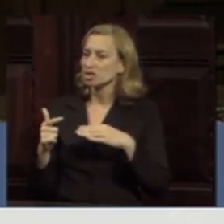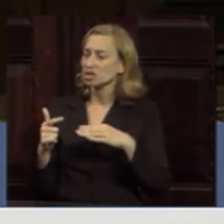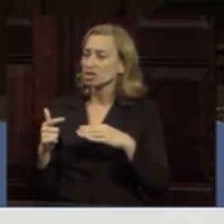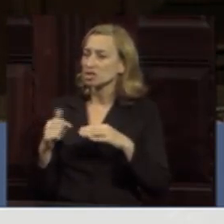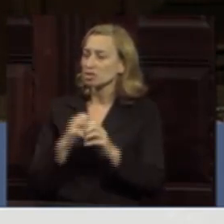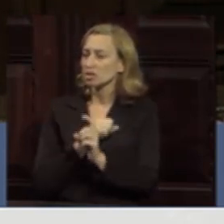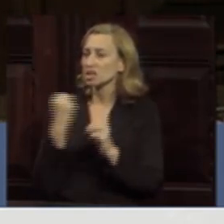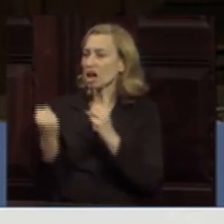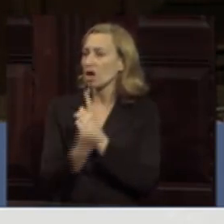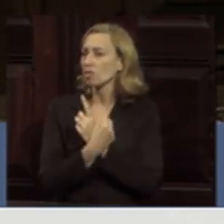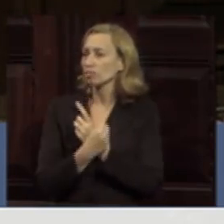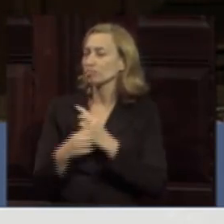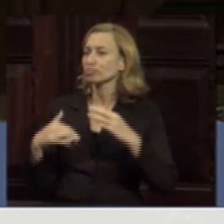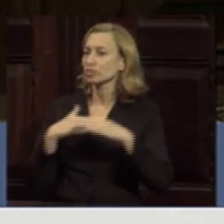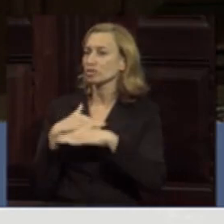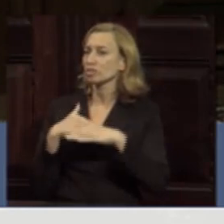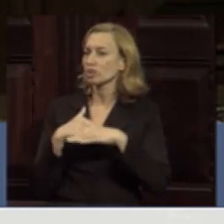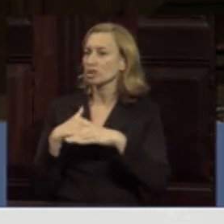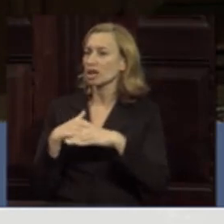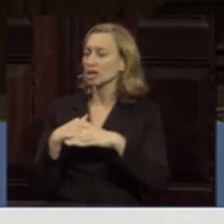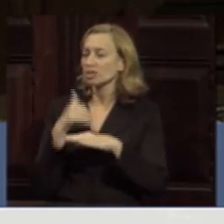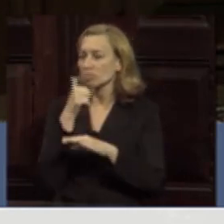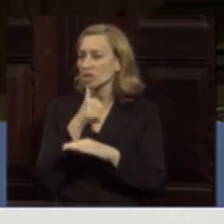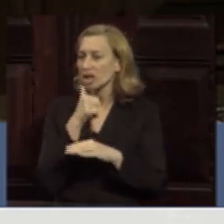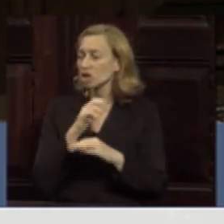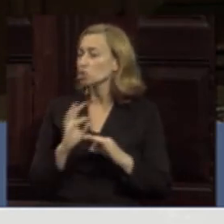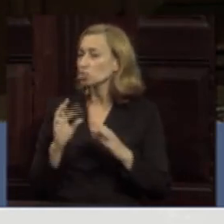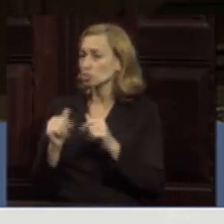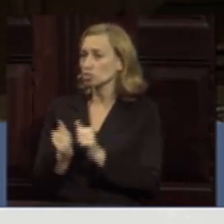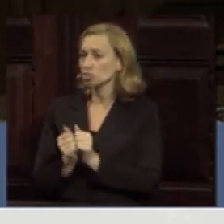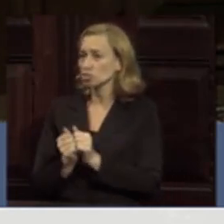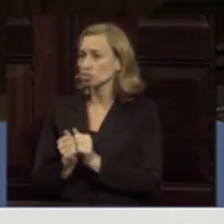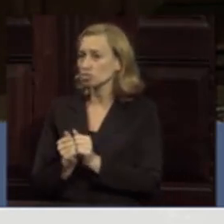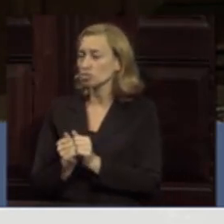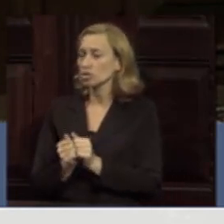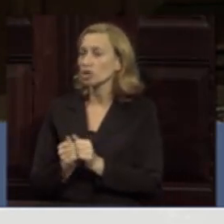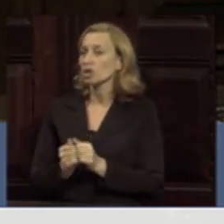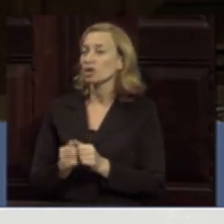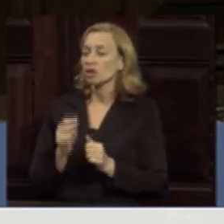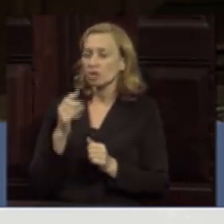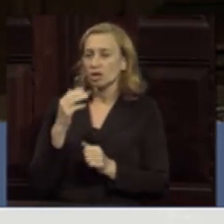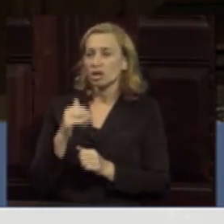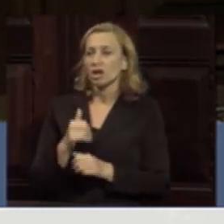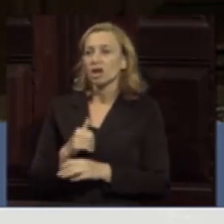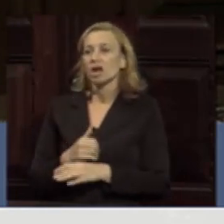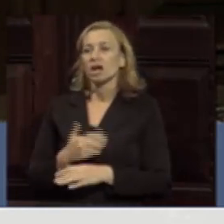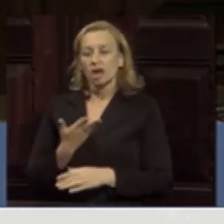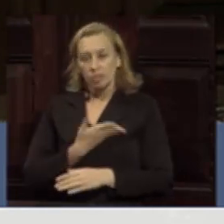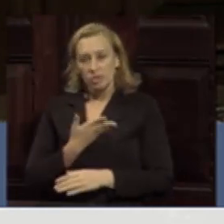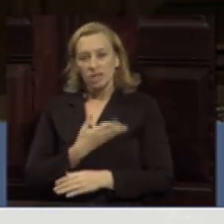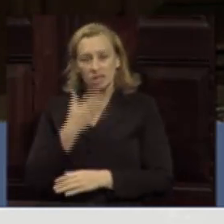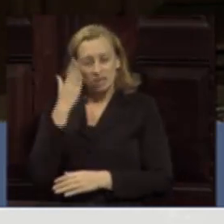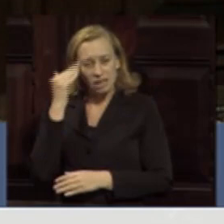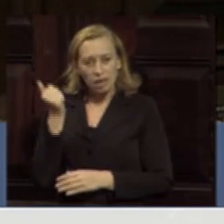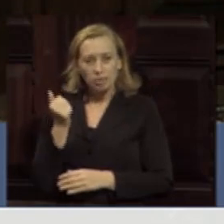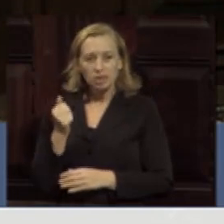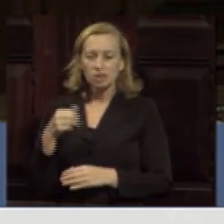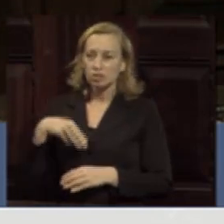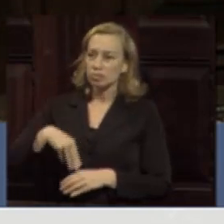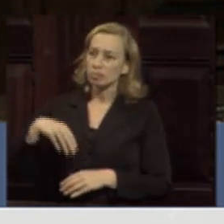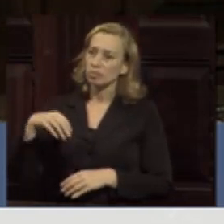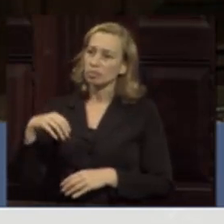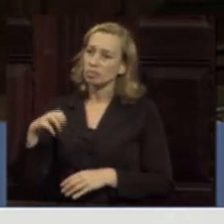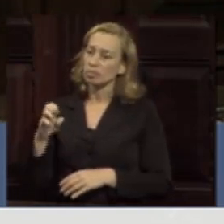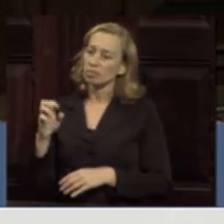bem, no mercado de trabalho no Brasil, as mulheres, numa